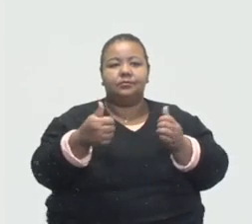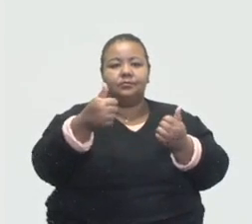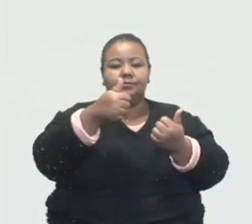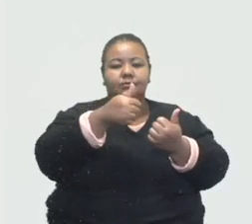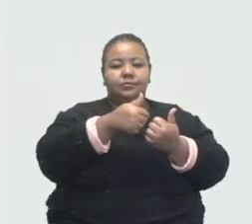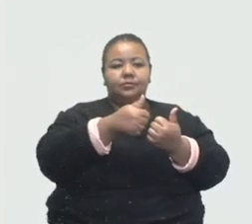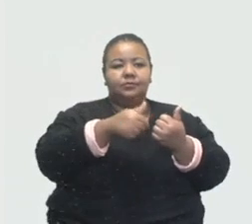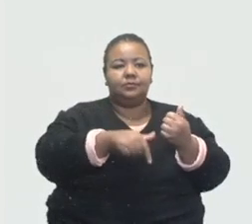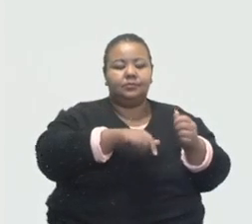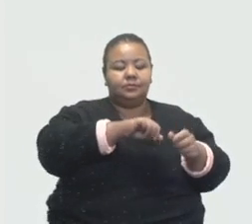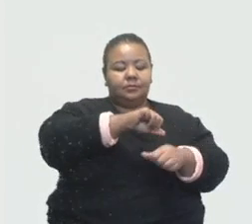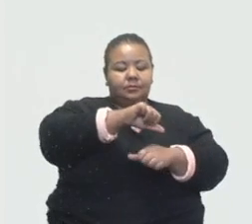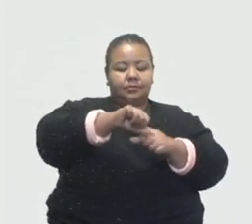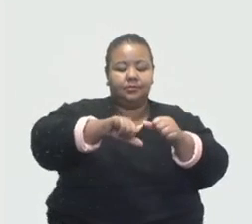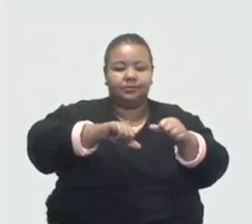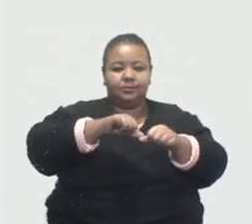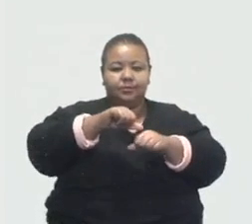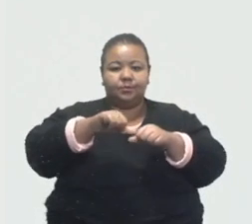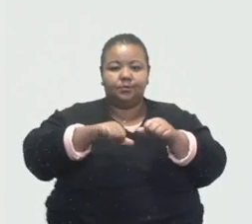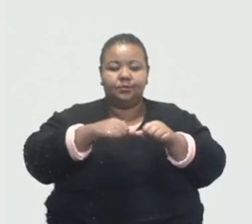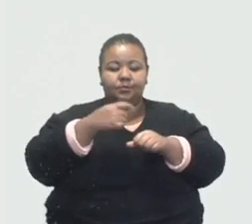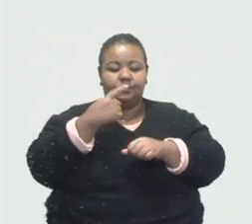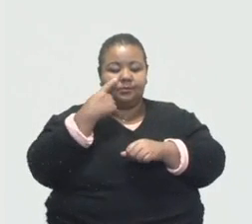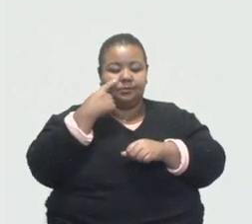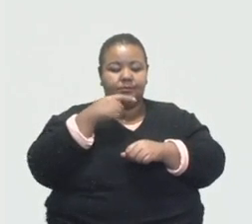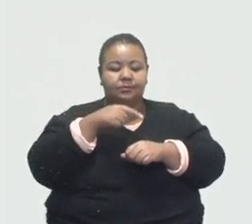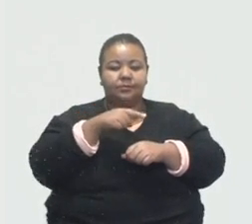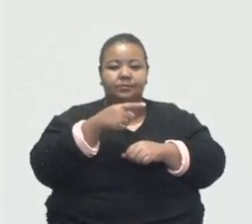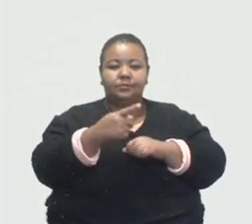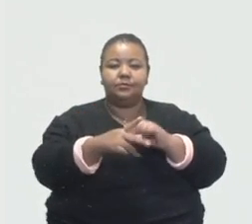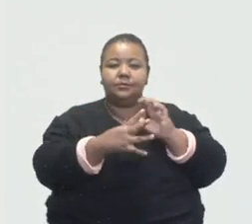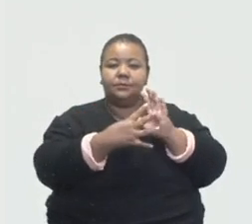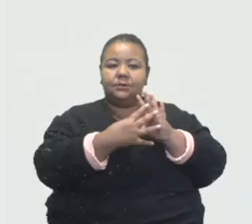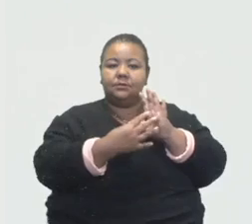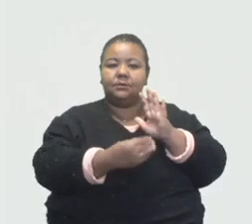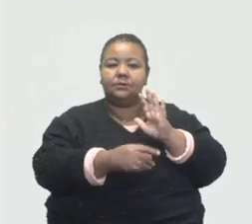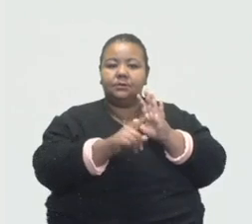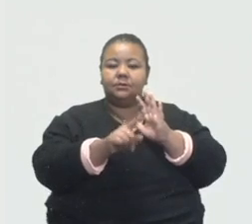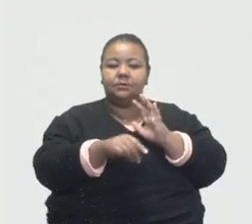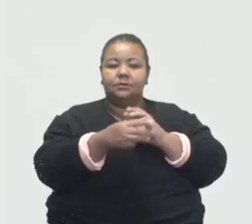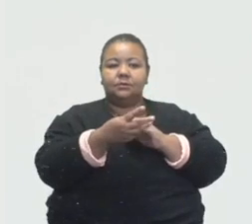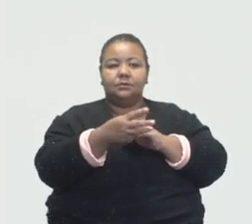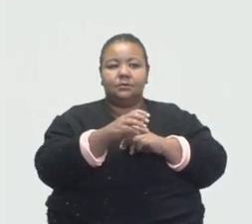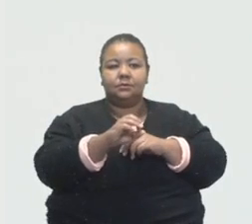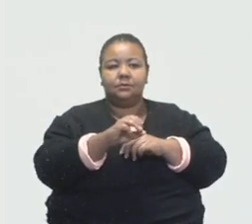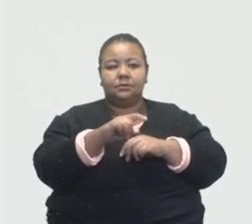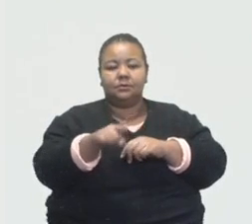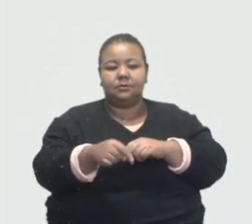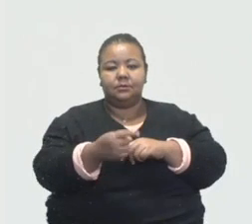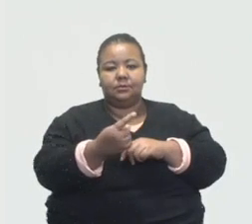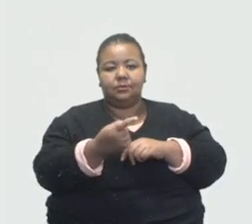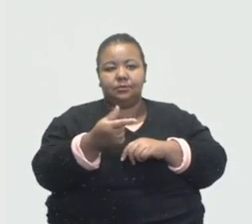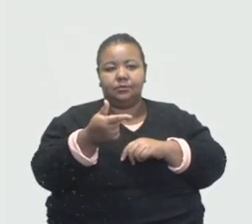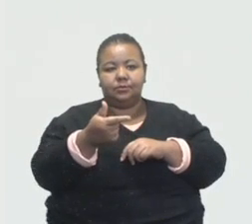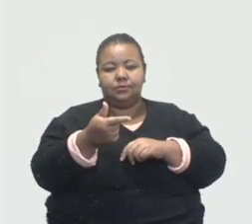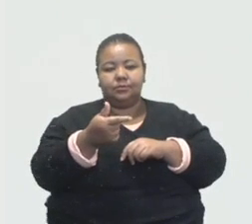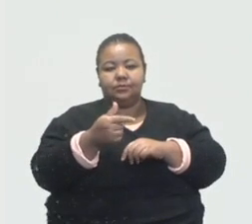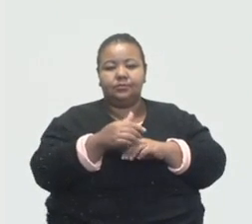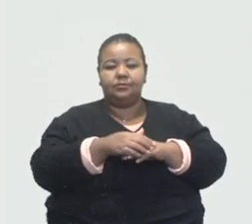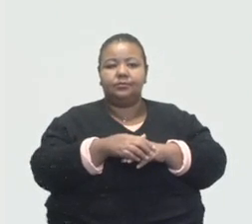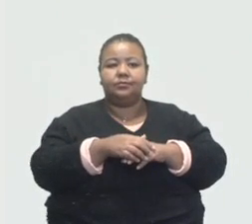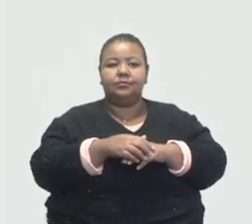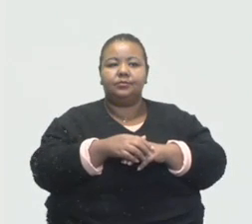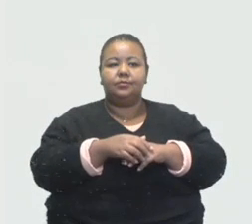na nossa transformação e verificamos que a sua imagem é 30 e 12.